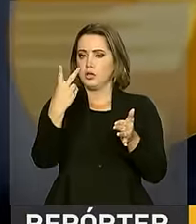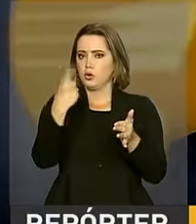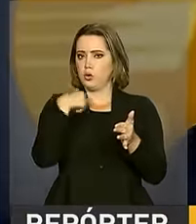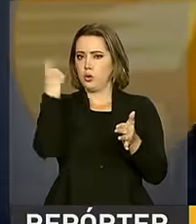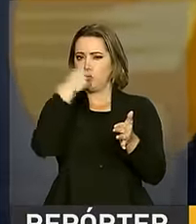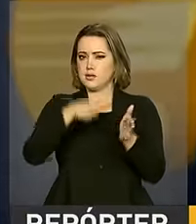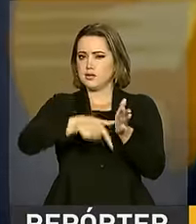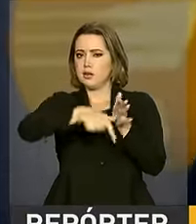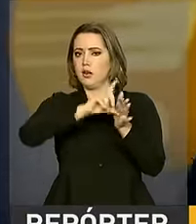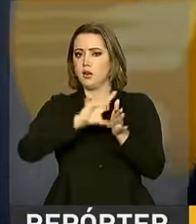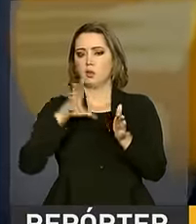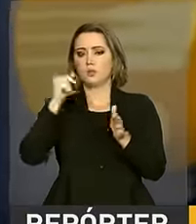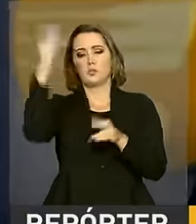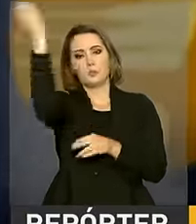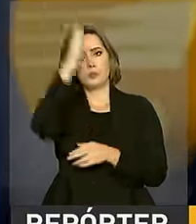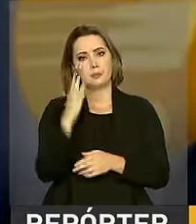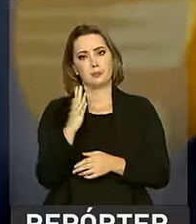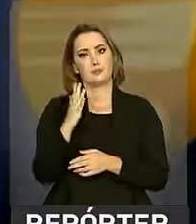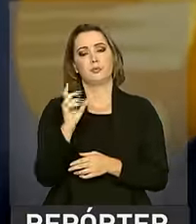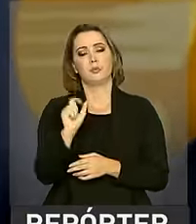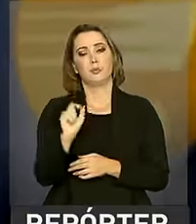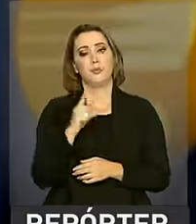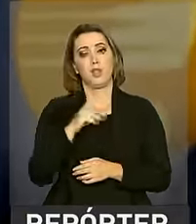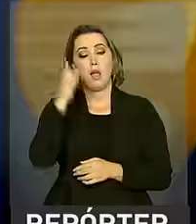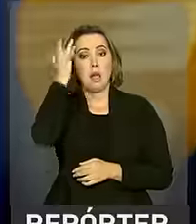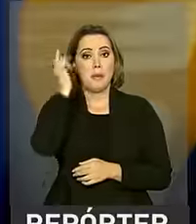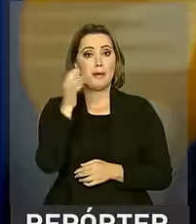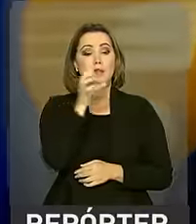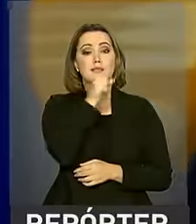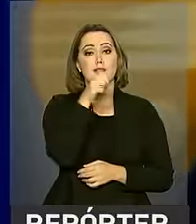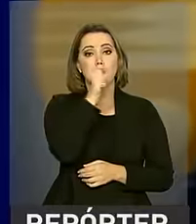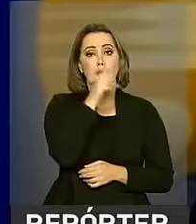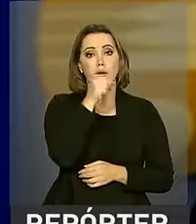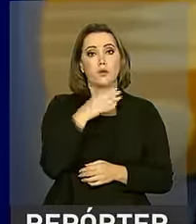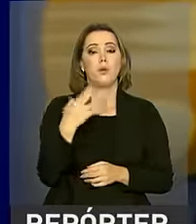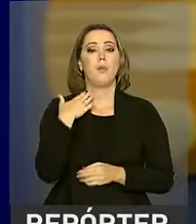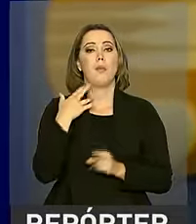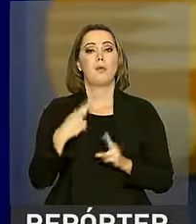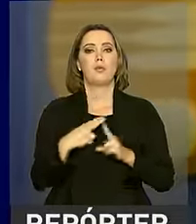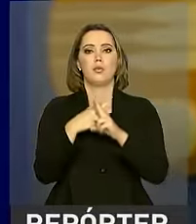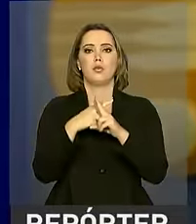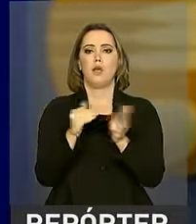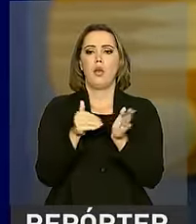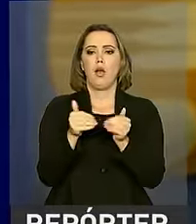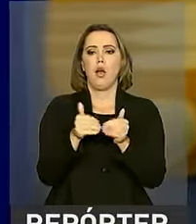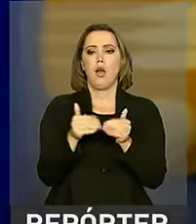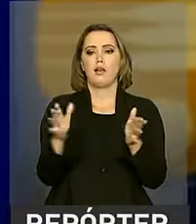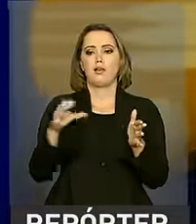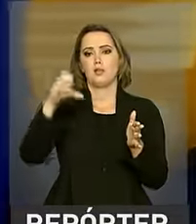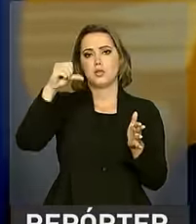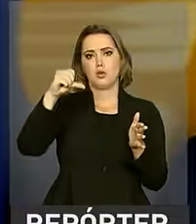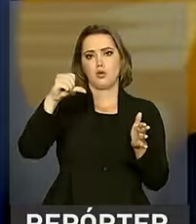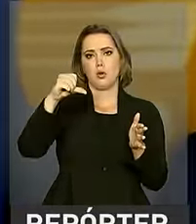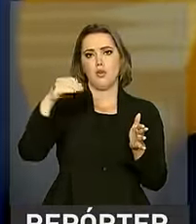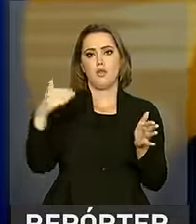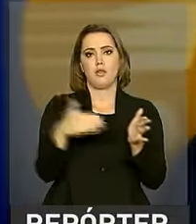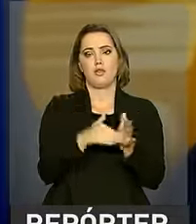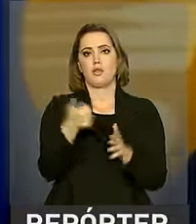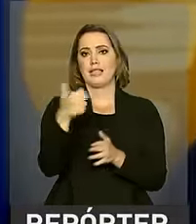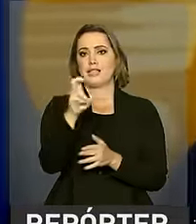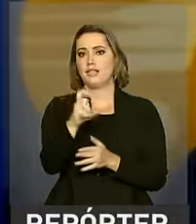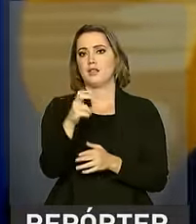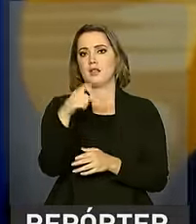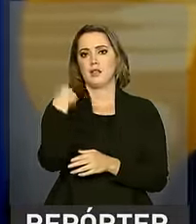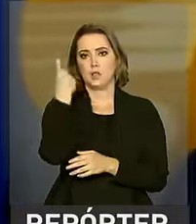horas de antecedência em todo o Brasil né Amanhã sábado a Caixa vai abrir de 9 às 15 horas mais de